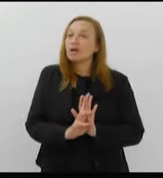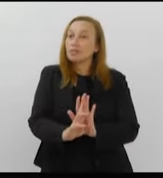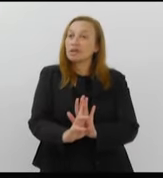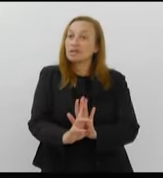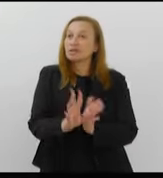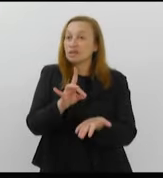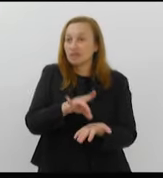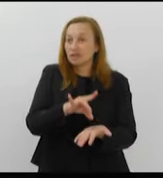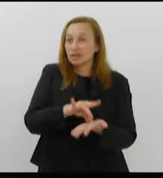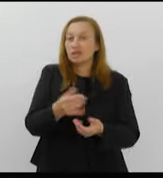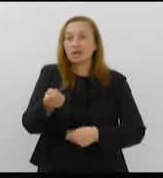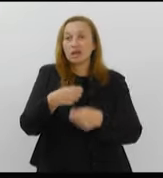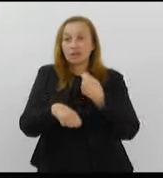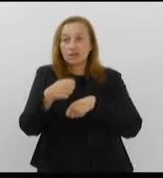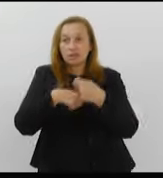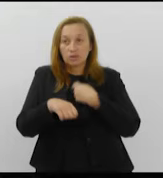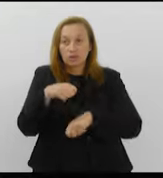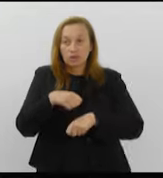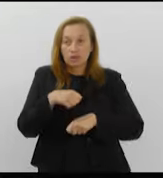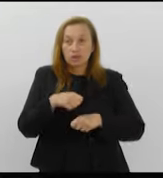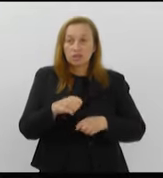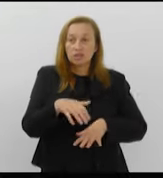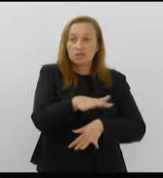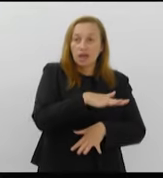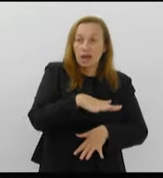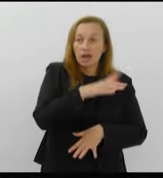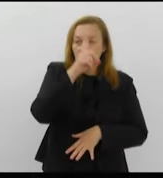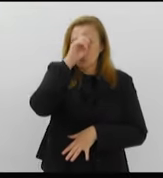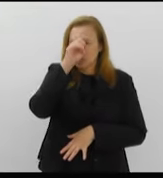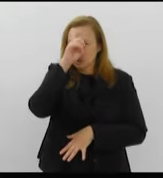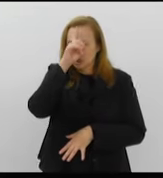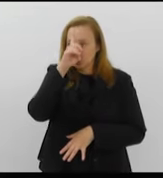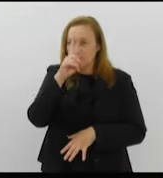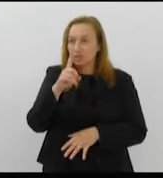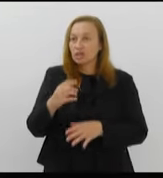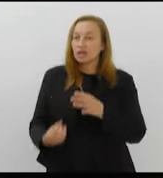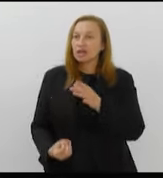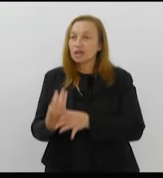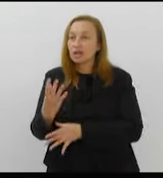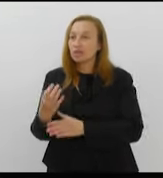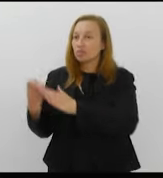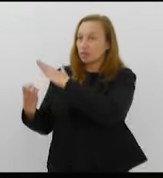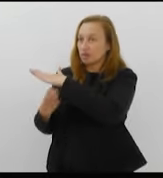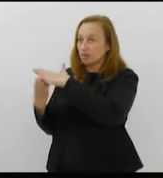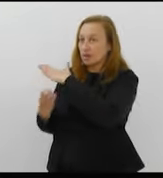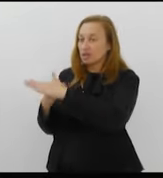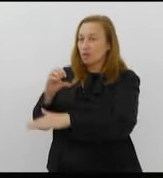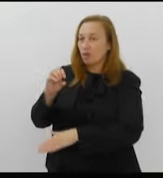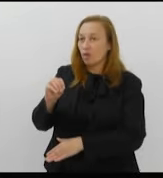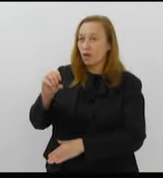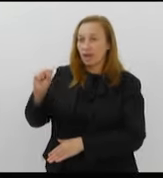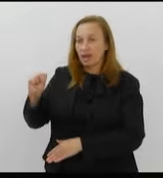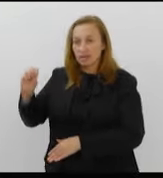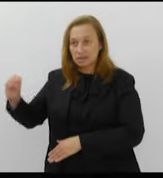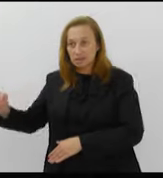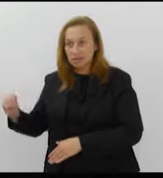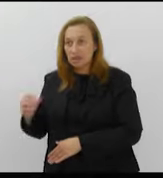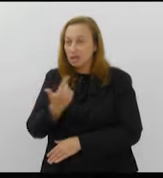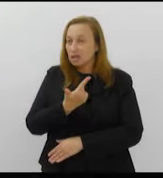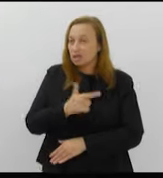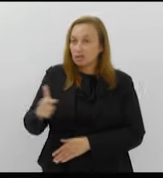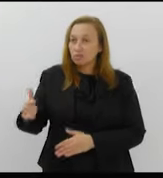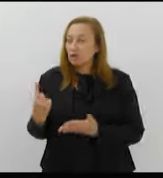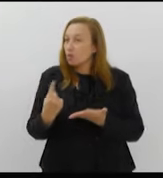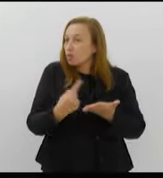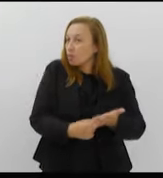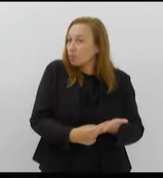a administração das unidades hospitalares feitas por organizações como as OSs, que não têm sequer